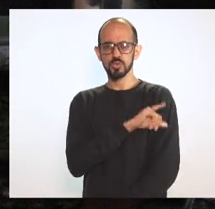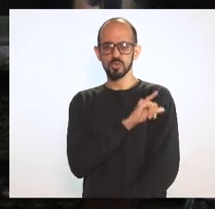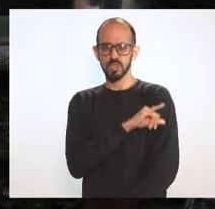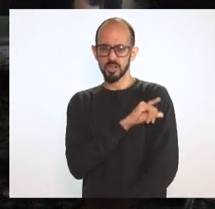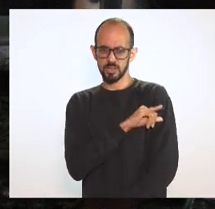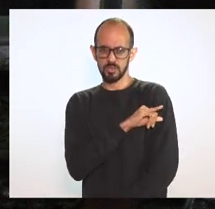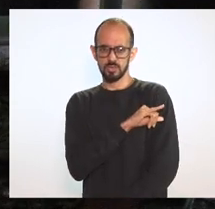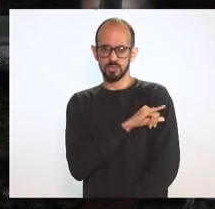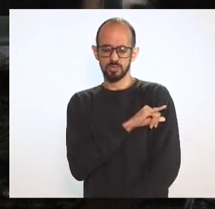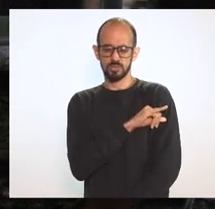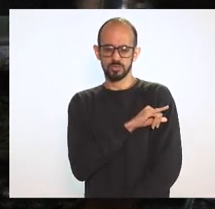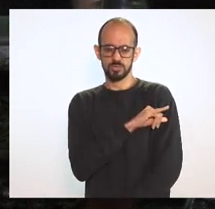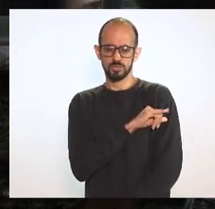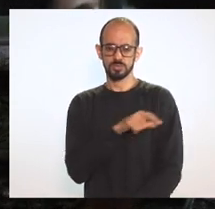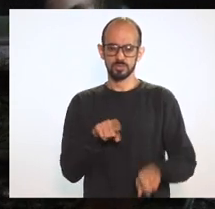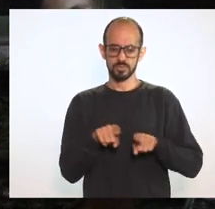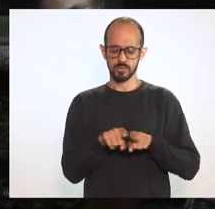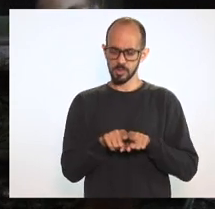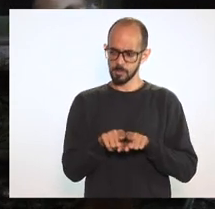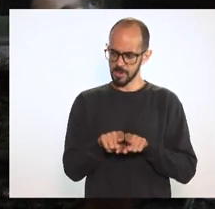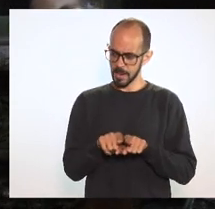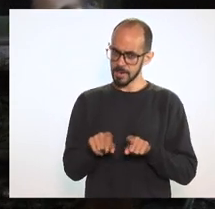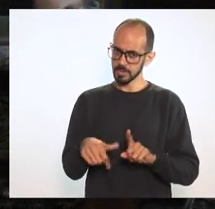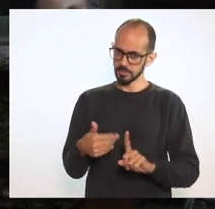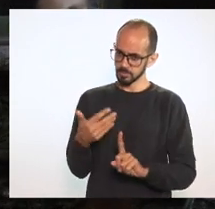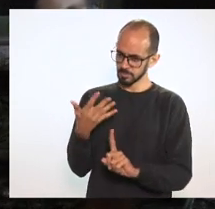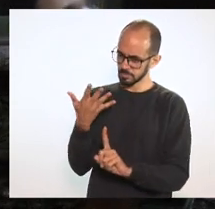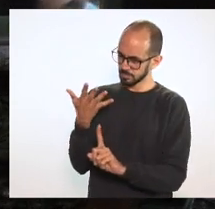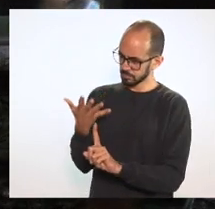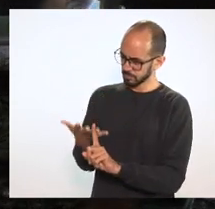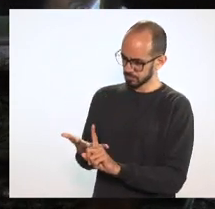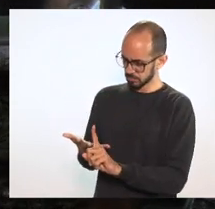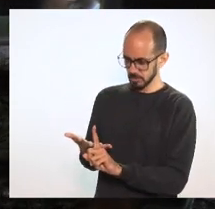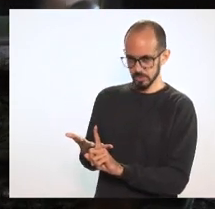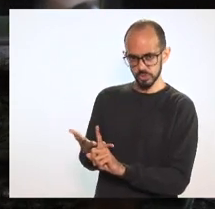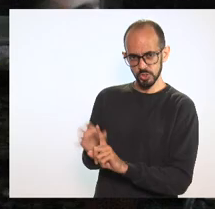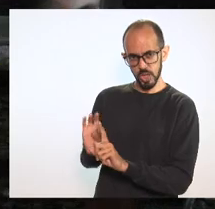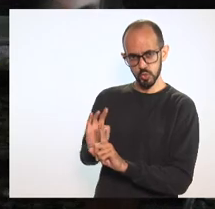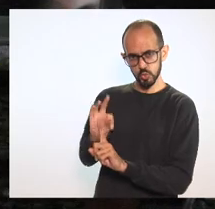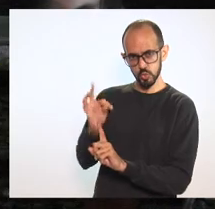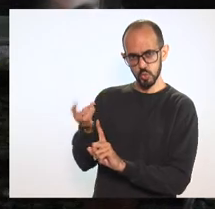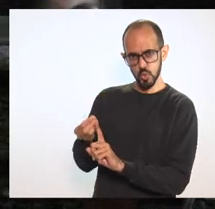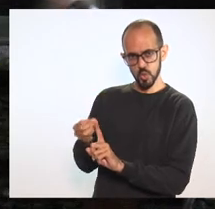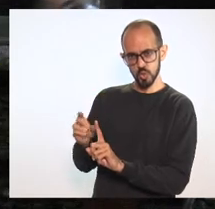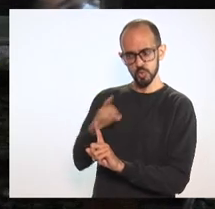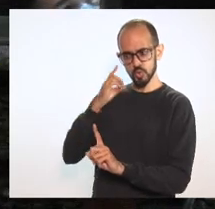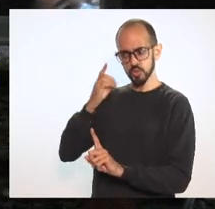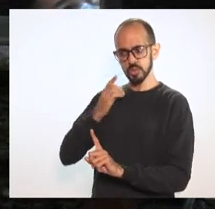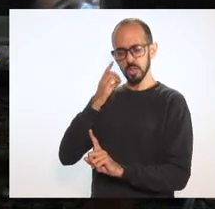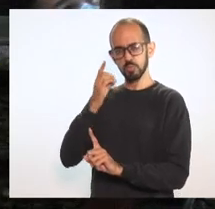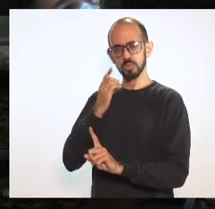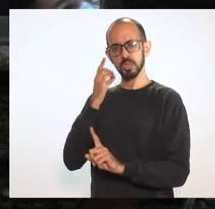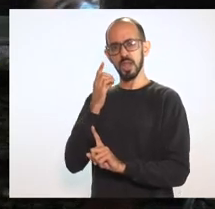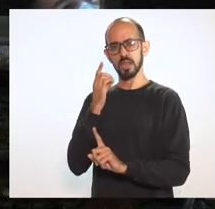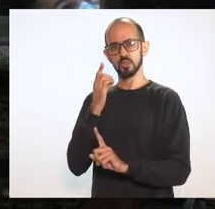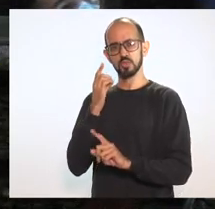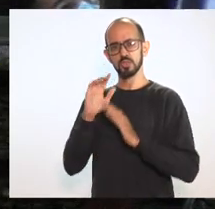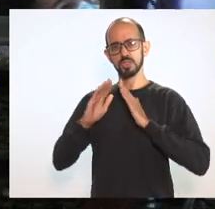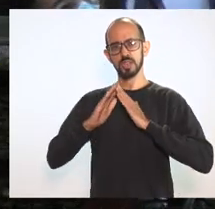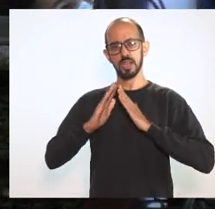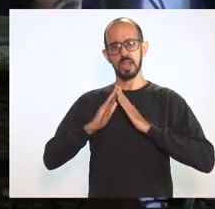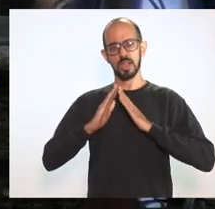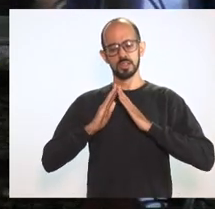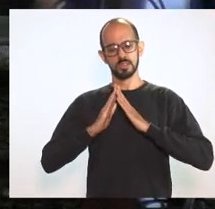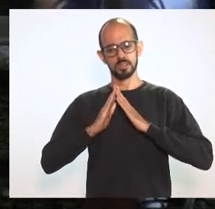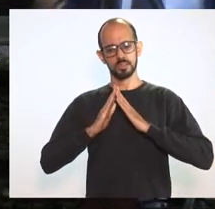E aqui eu rendo as minhas homenagens a todos os deputados e deputadas desta casa,